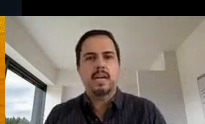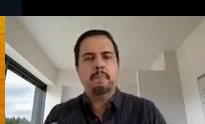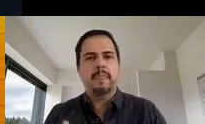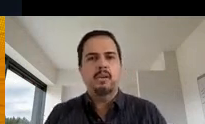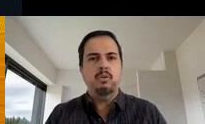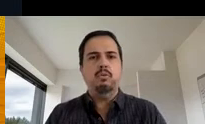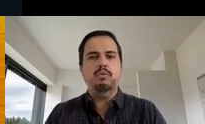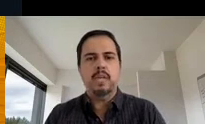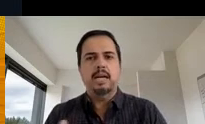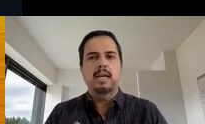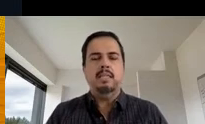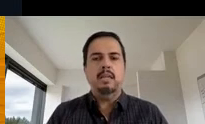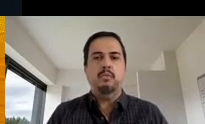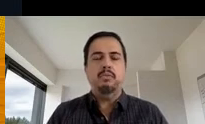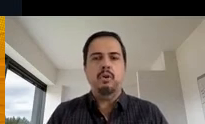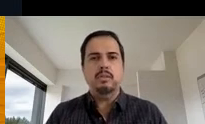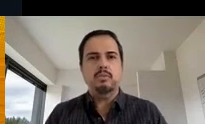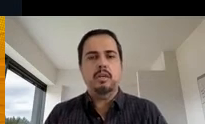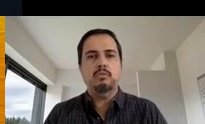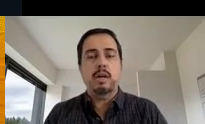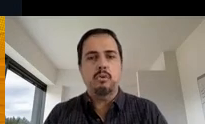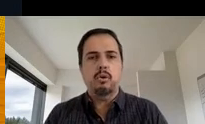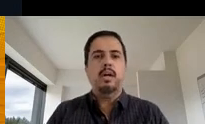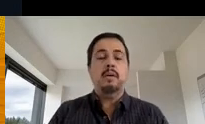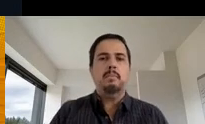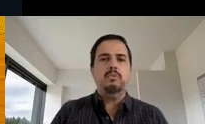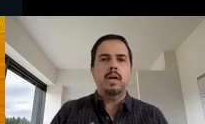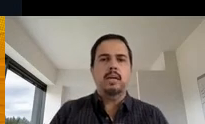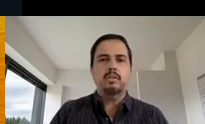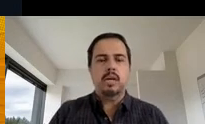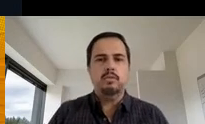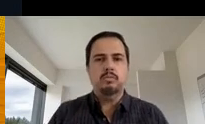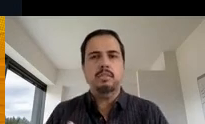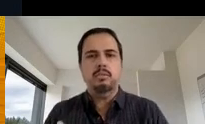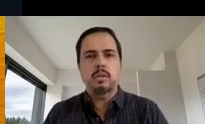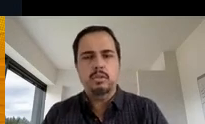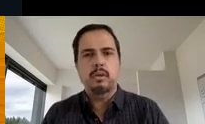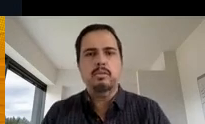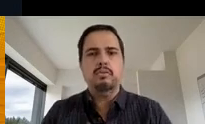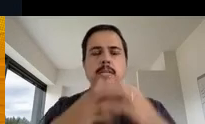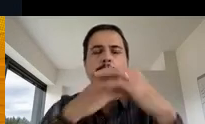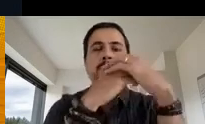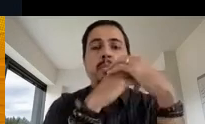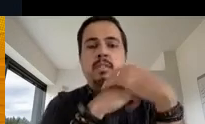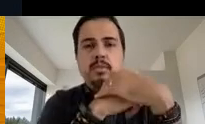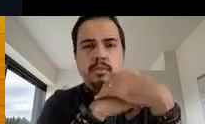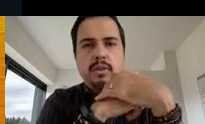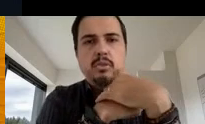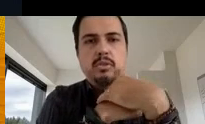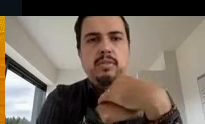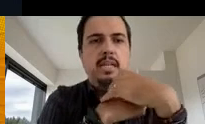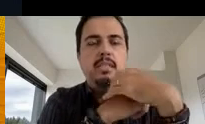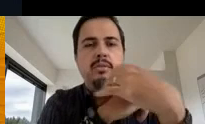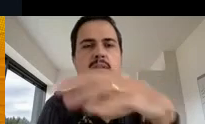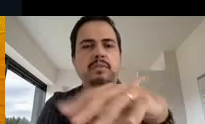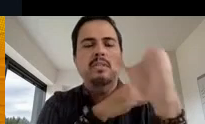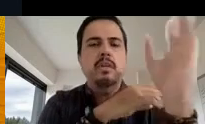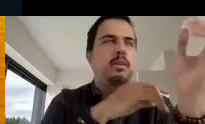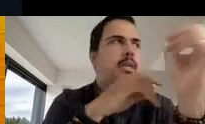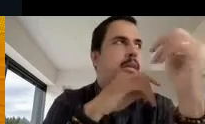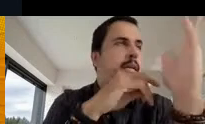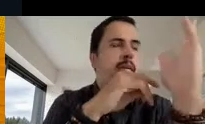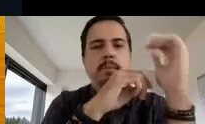grande, arriscar, ousar, ter um foco em resultado maior, buscar resultados mais audaciosos. Se você faz isso de